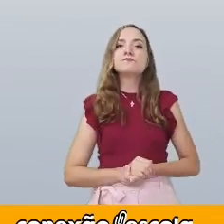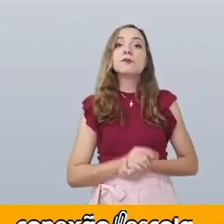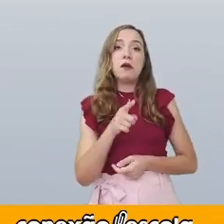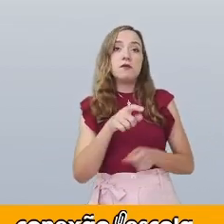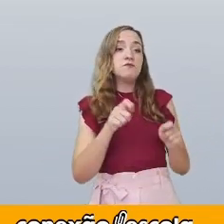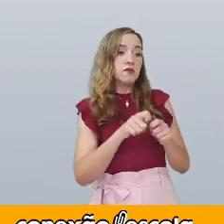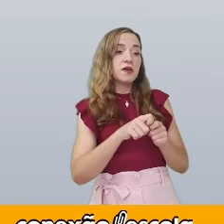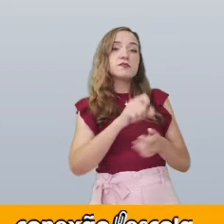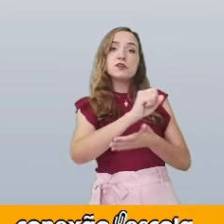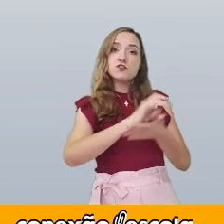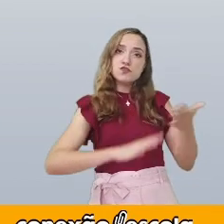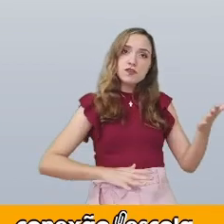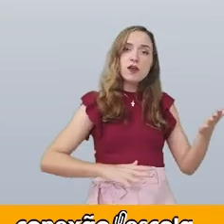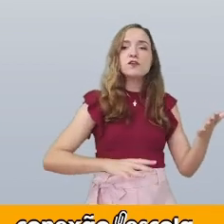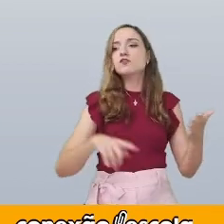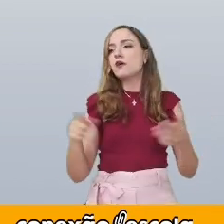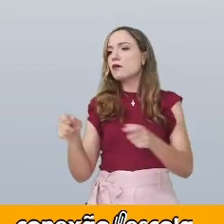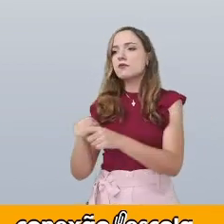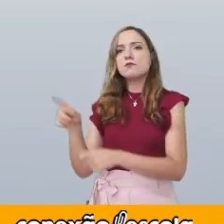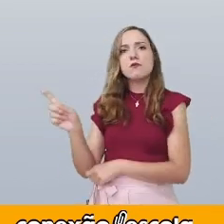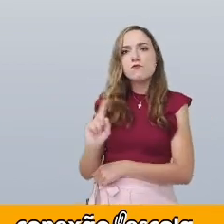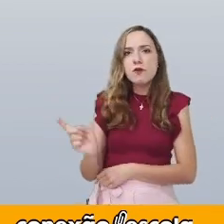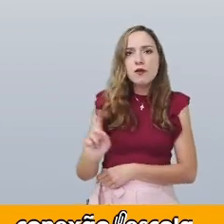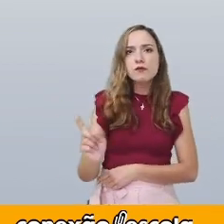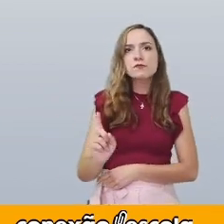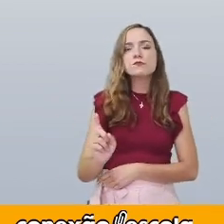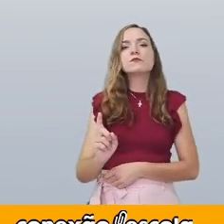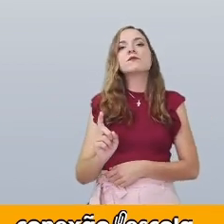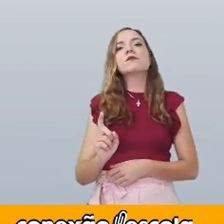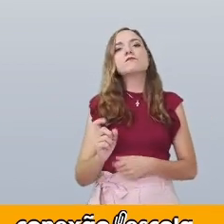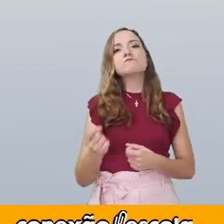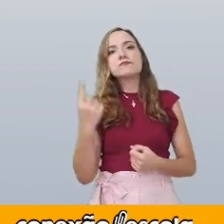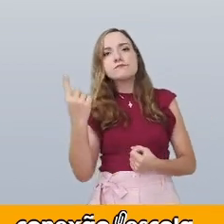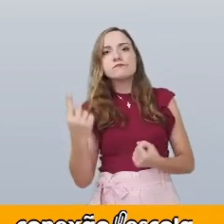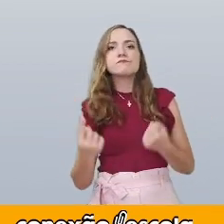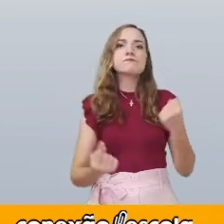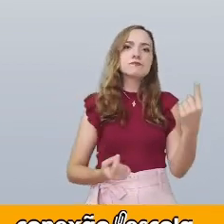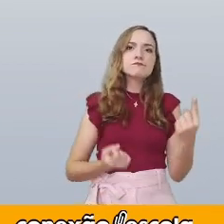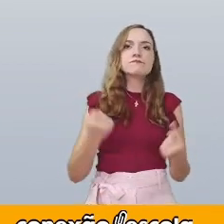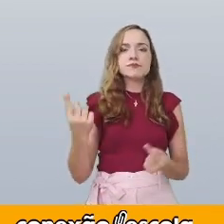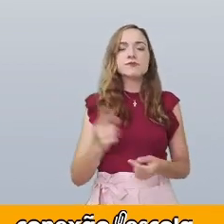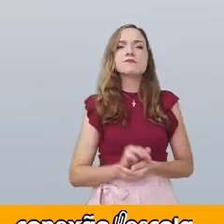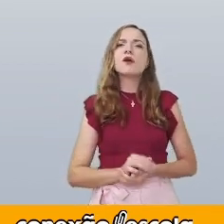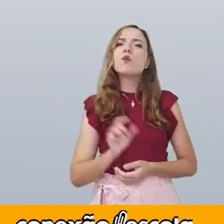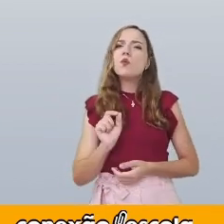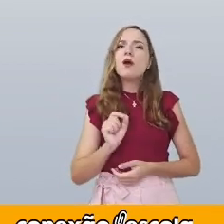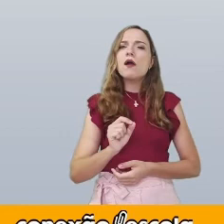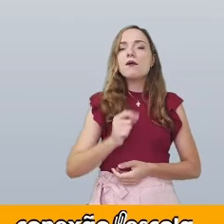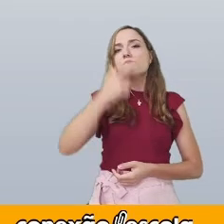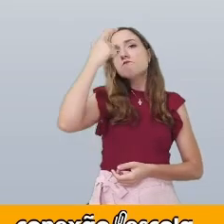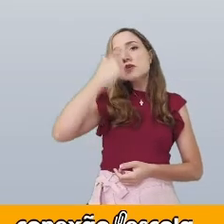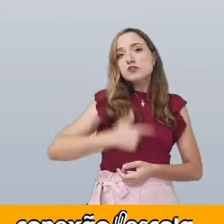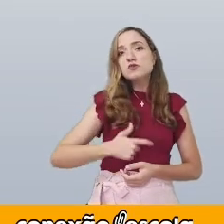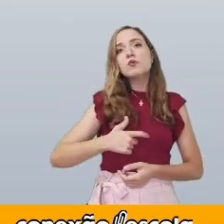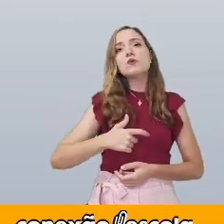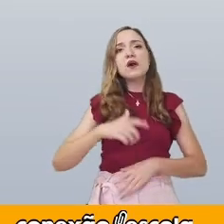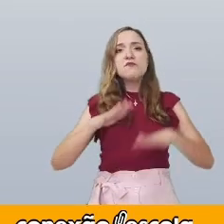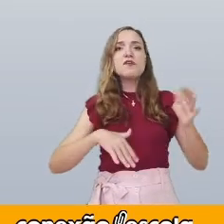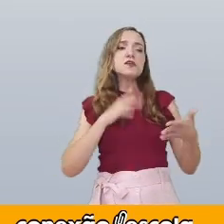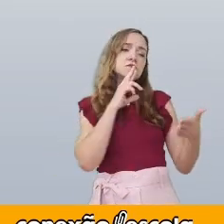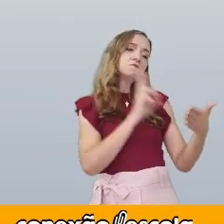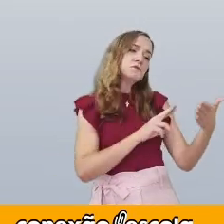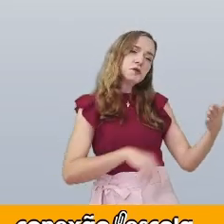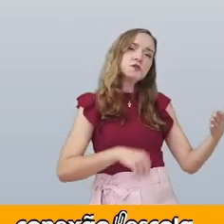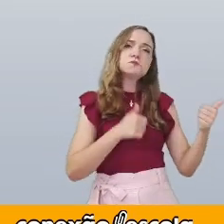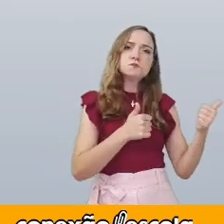deveres, ora não faz. Ou seja, essa pessoa que em certos momentos realiza as